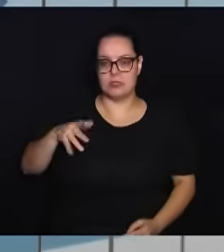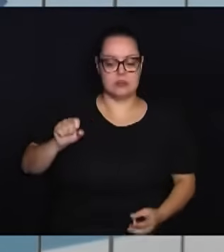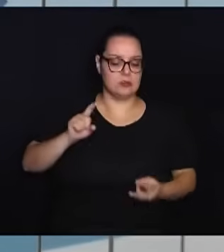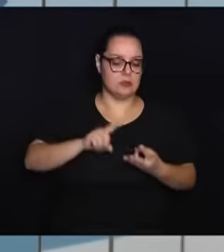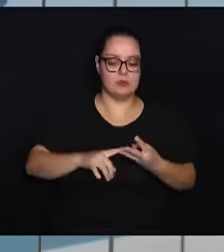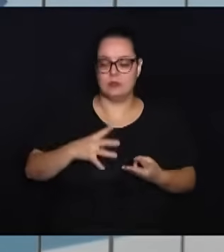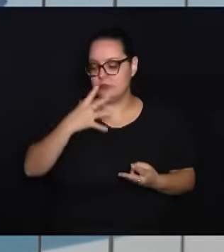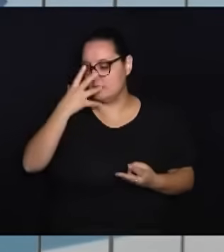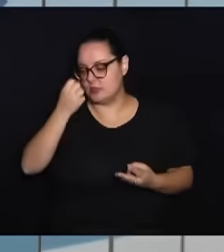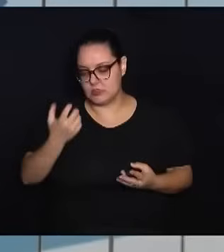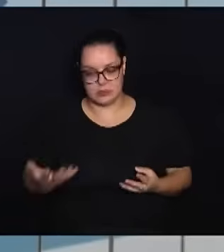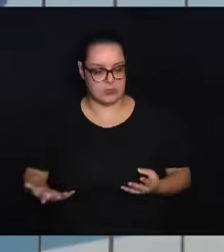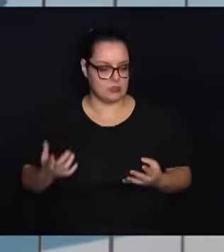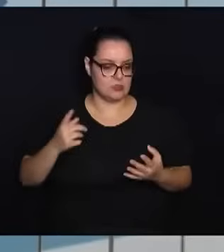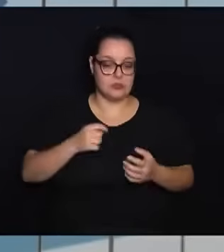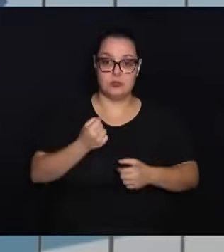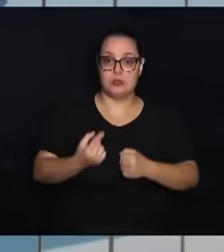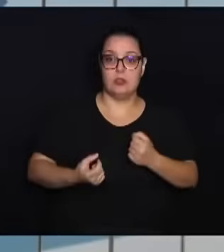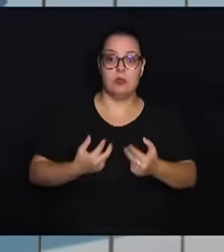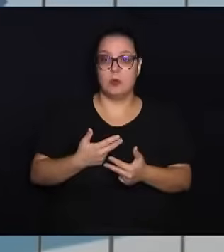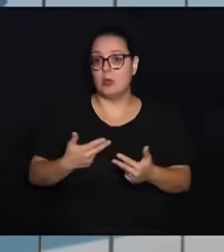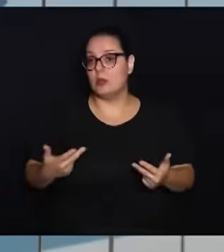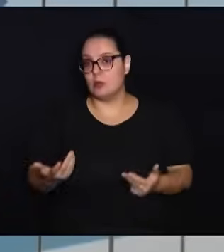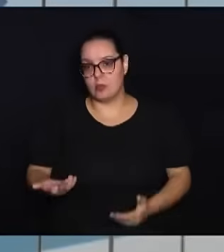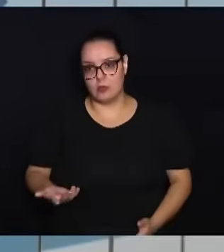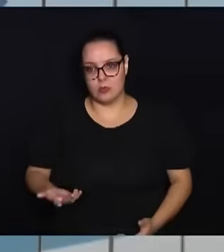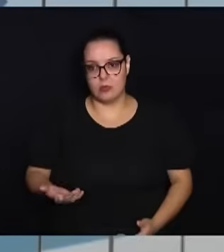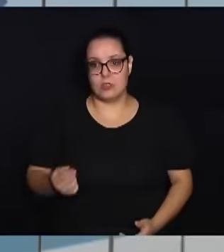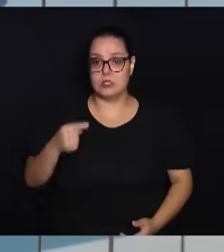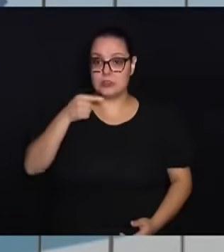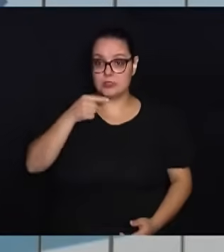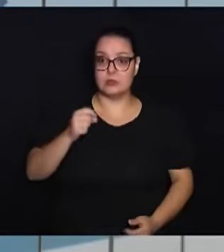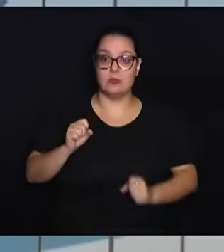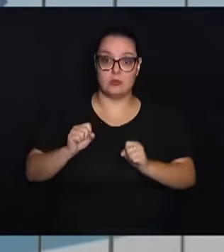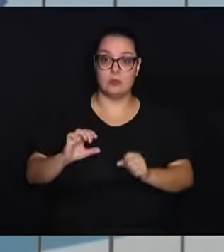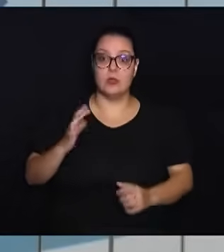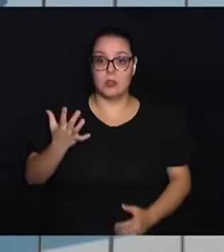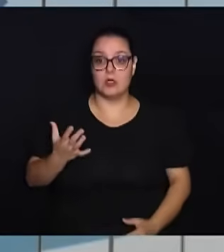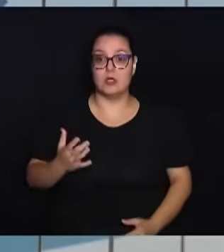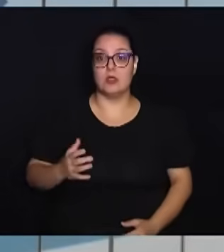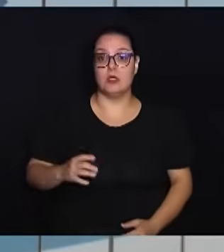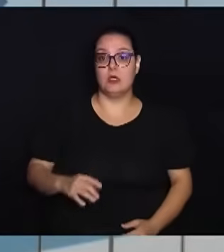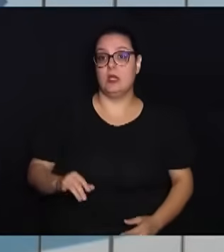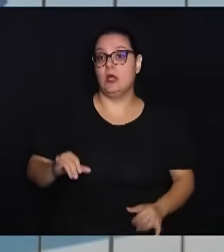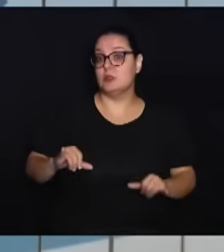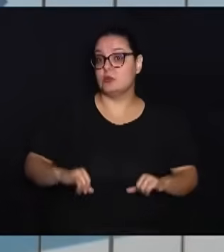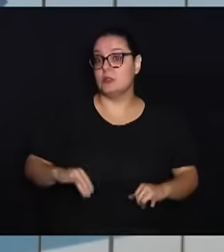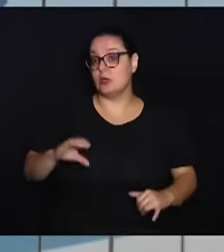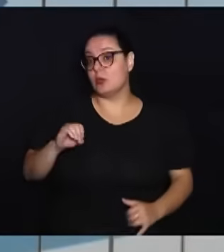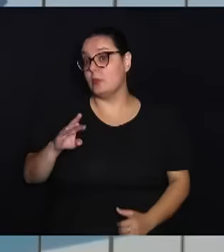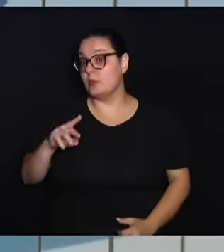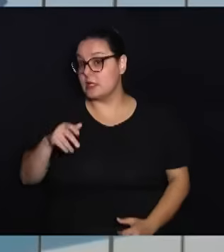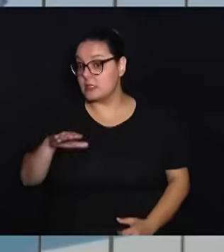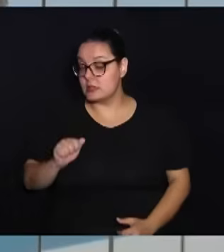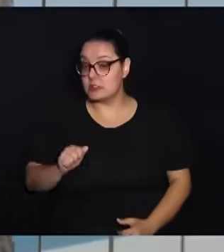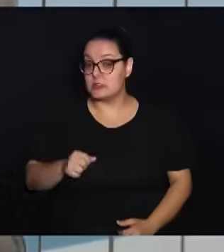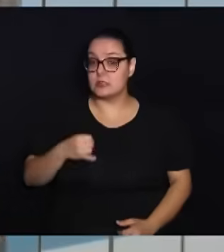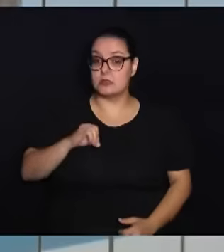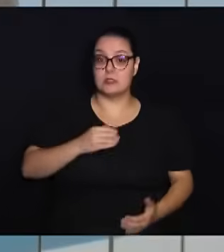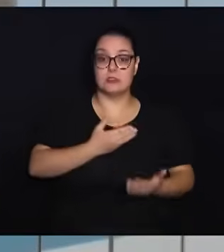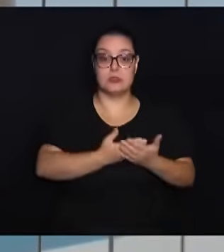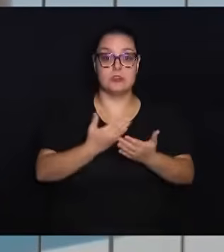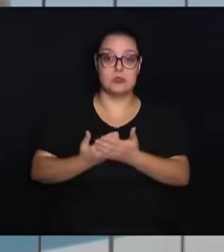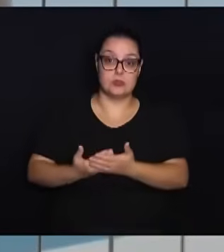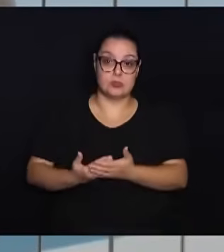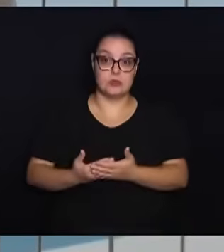dor de alguma situação negativa que pode acontecer na vida dele, a dor da cobrança. E se a gente for estudar a história